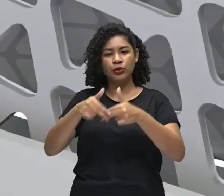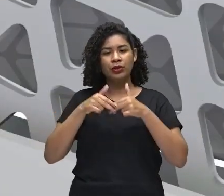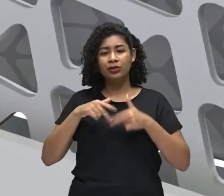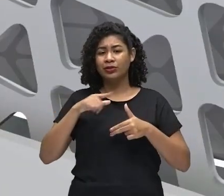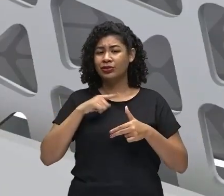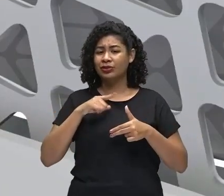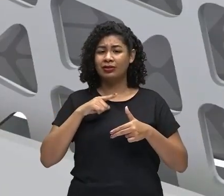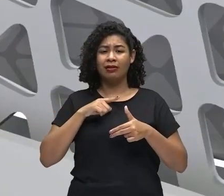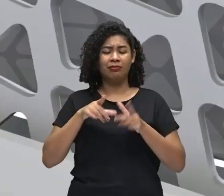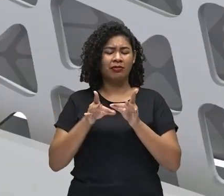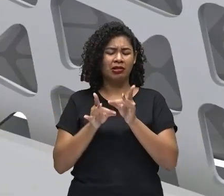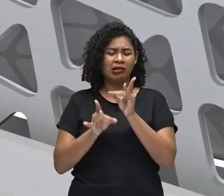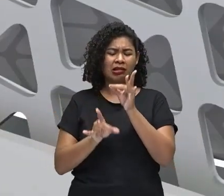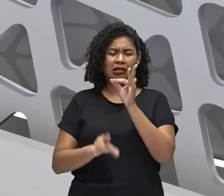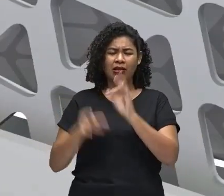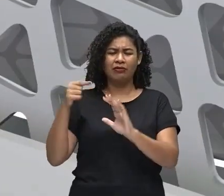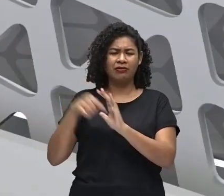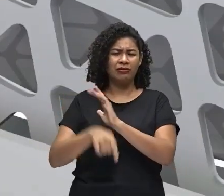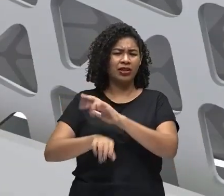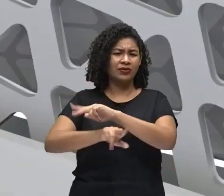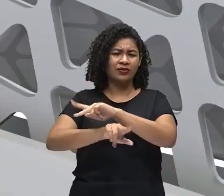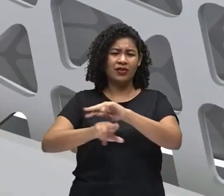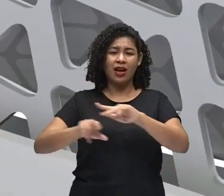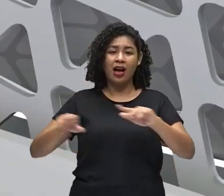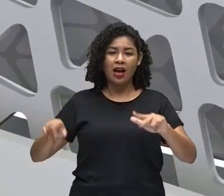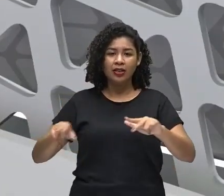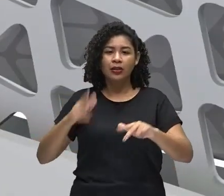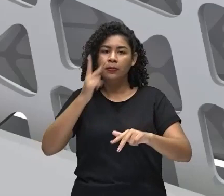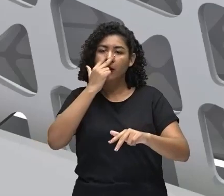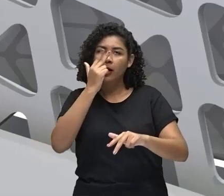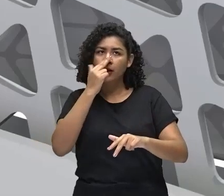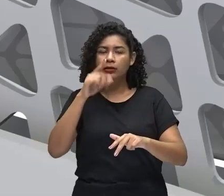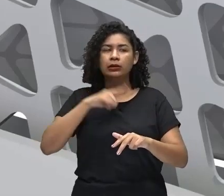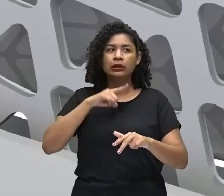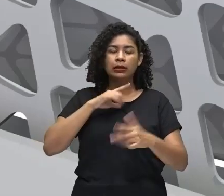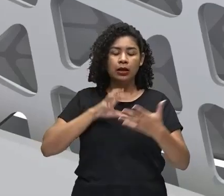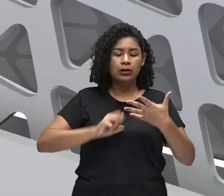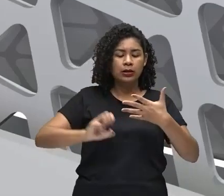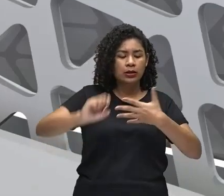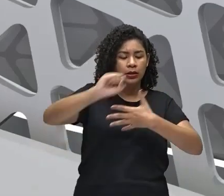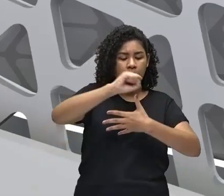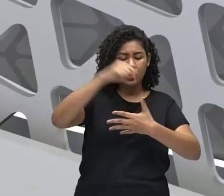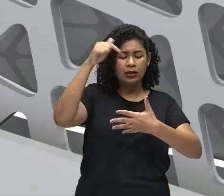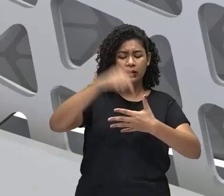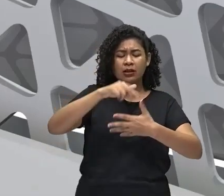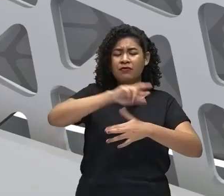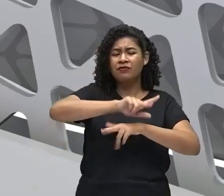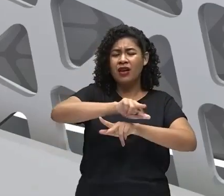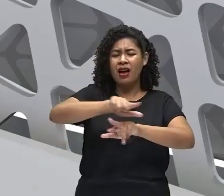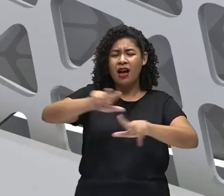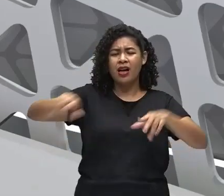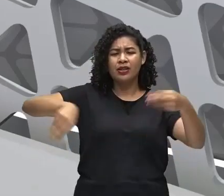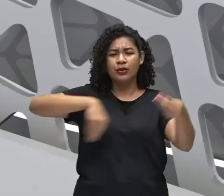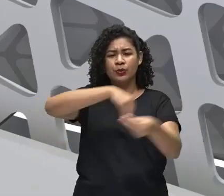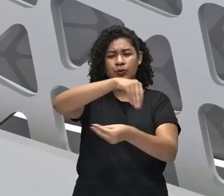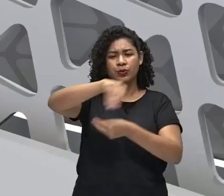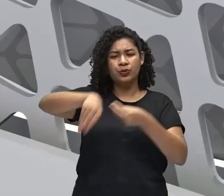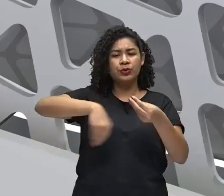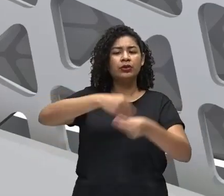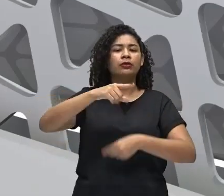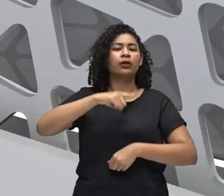uma complexidade maior. São várias, é como se fossem várias cadeias alimentares ali misturadas. Então você tem